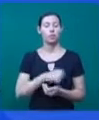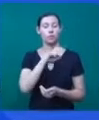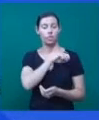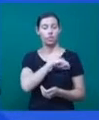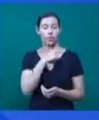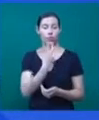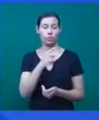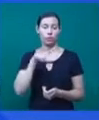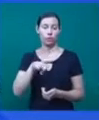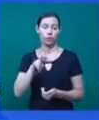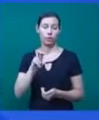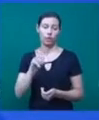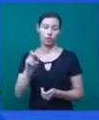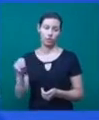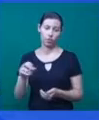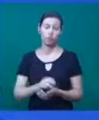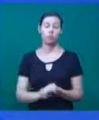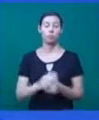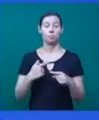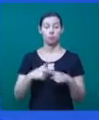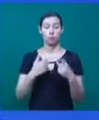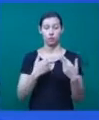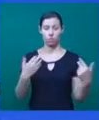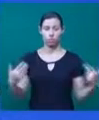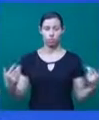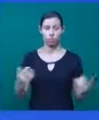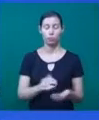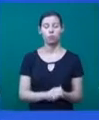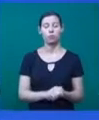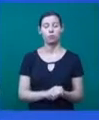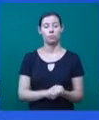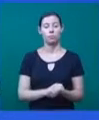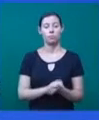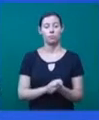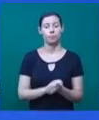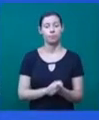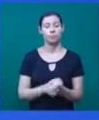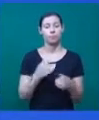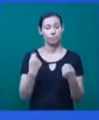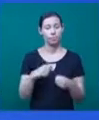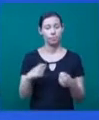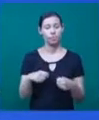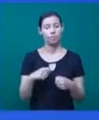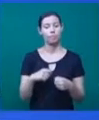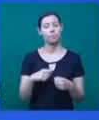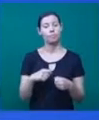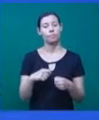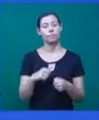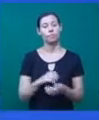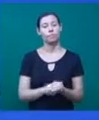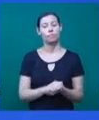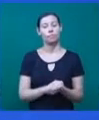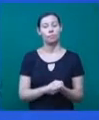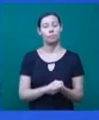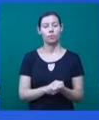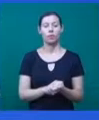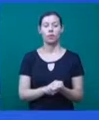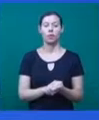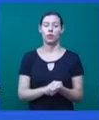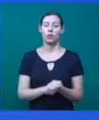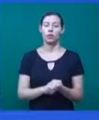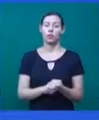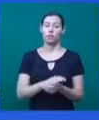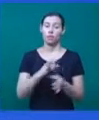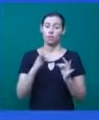R$ 2.500. Os benefícios, cesta básica de alimentos e plano odontológico. Como requisitos, formação específica em segurança